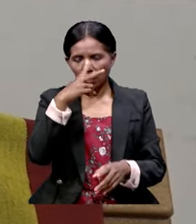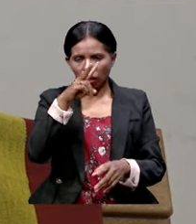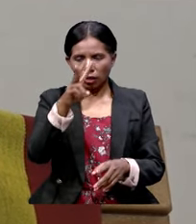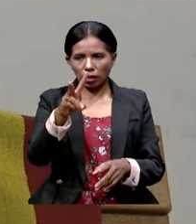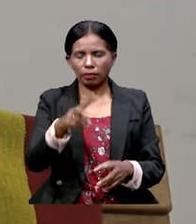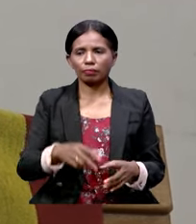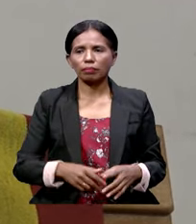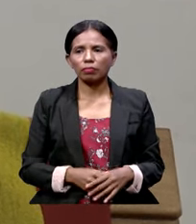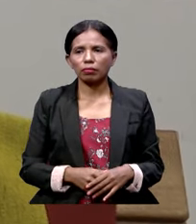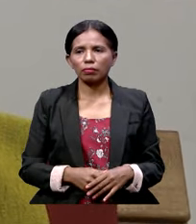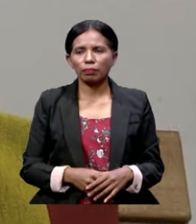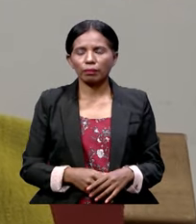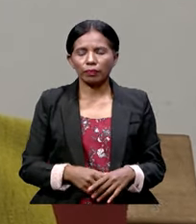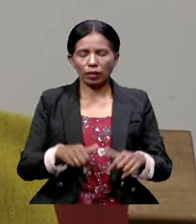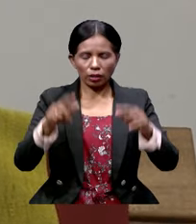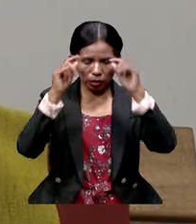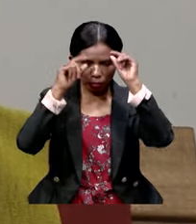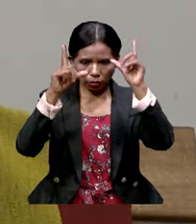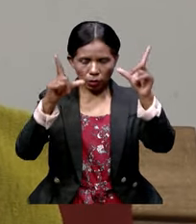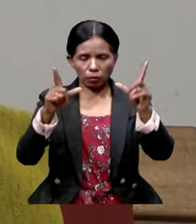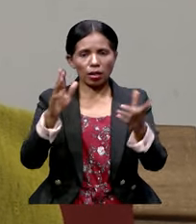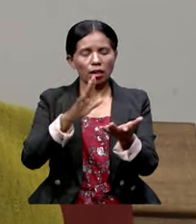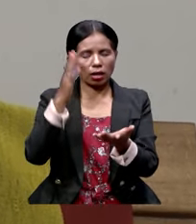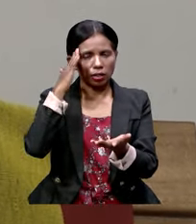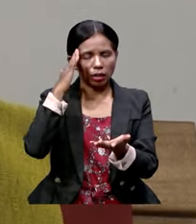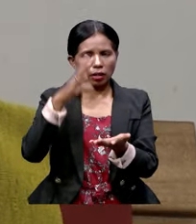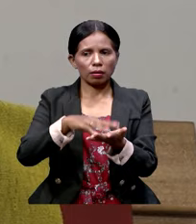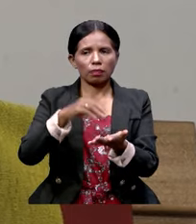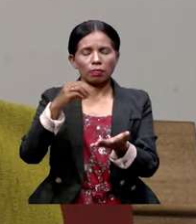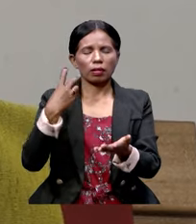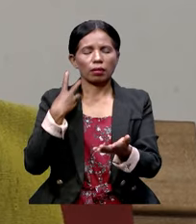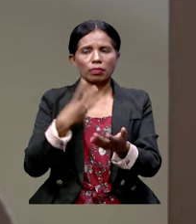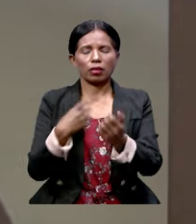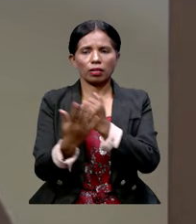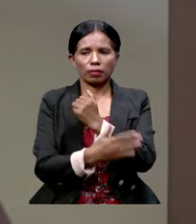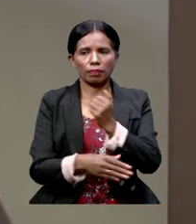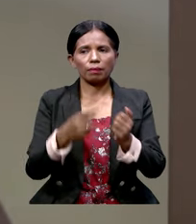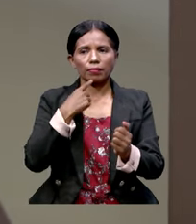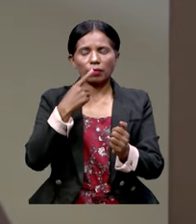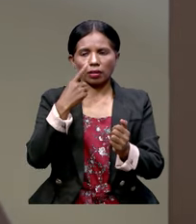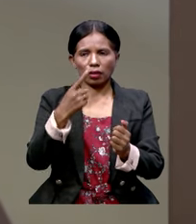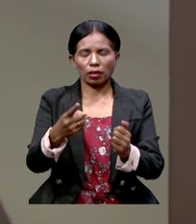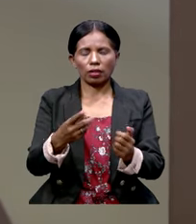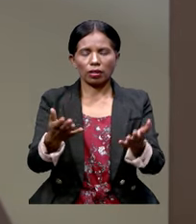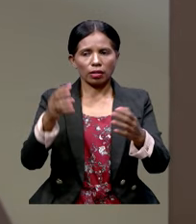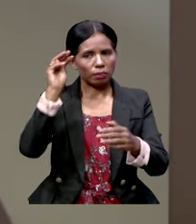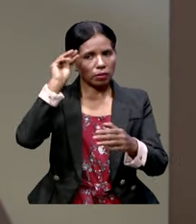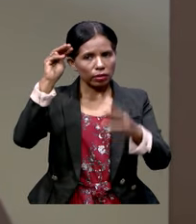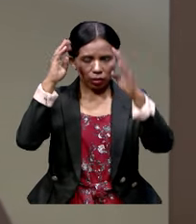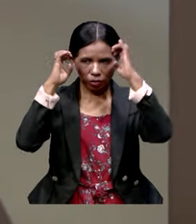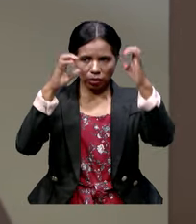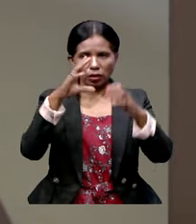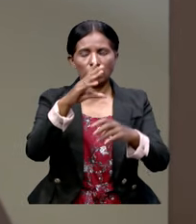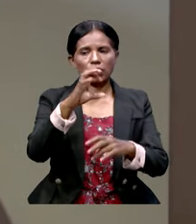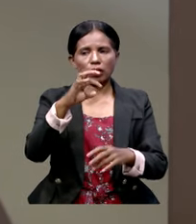years, is Timor-Leste will be the most polyglot country in Asia. Embaixadora Boa Vontade, Ministério da Educação, Christer